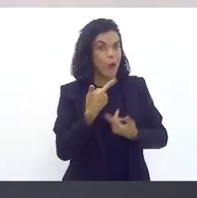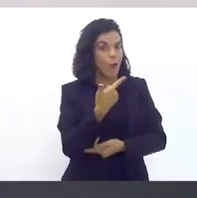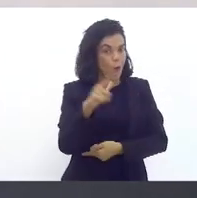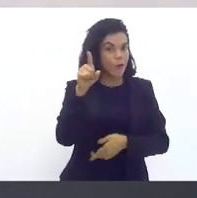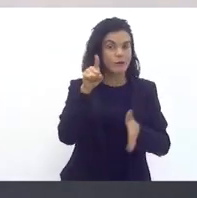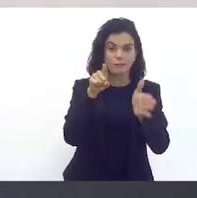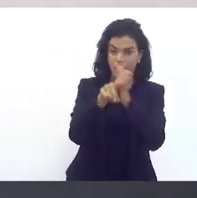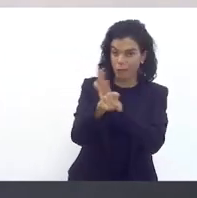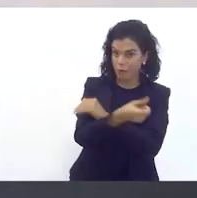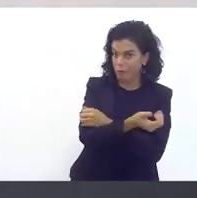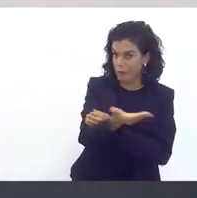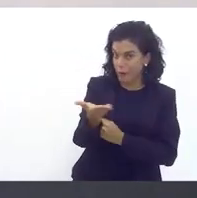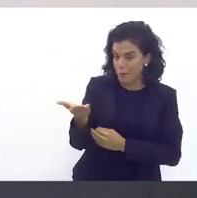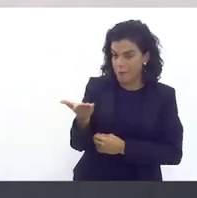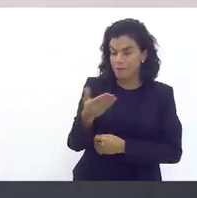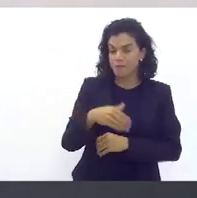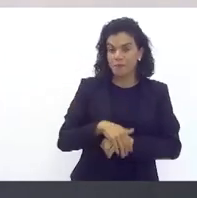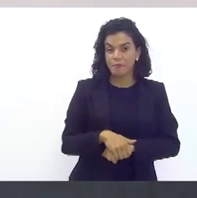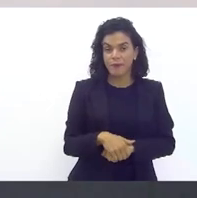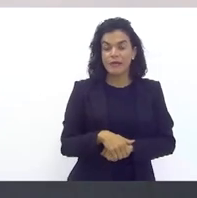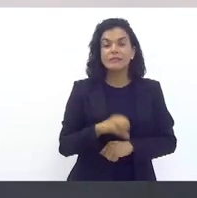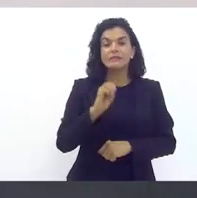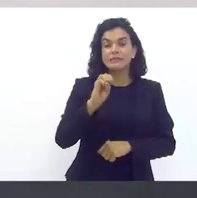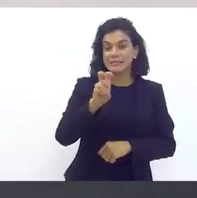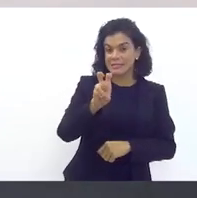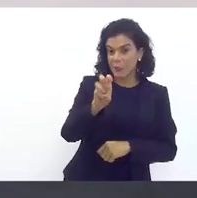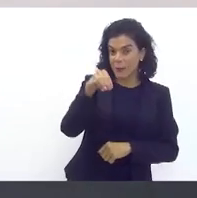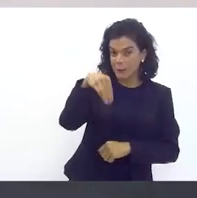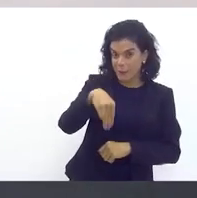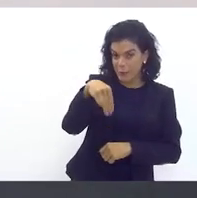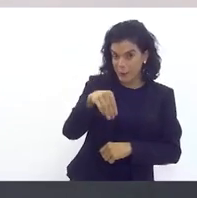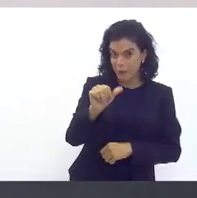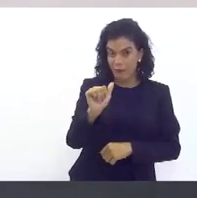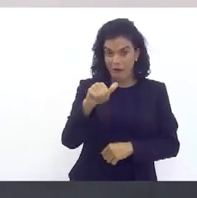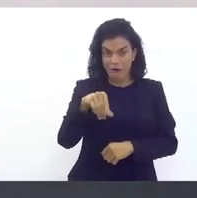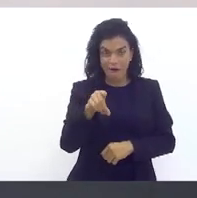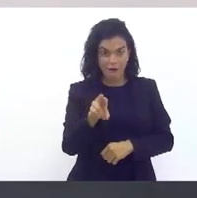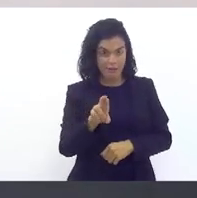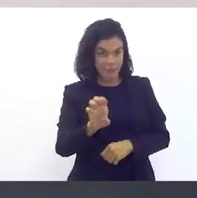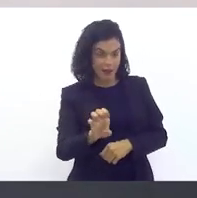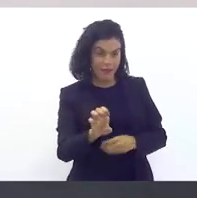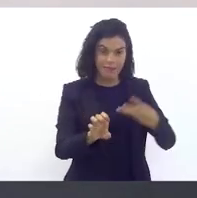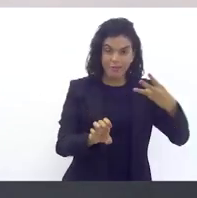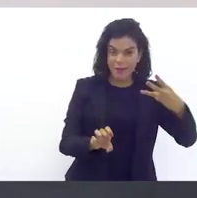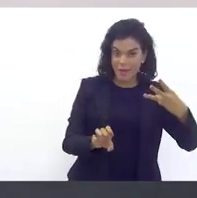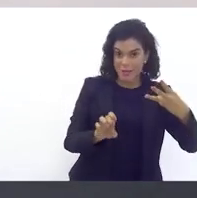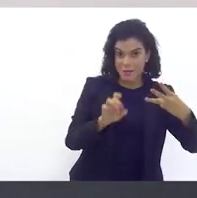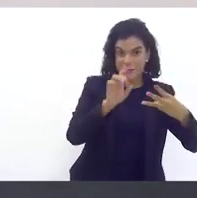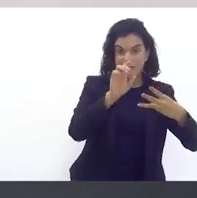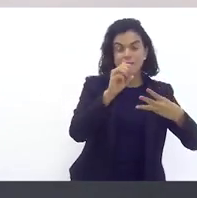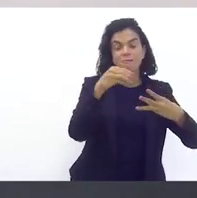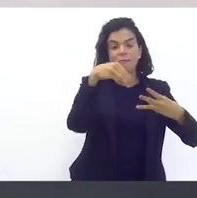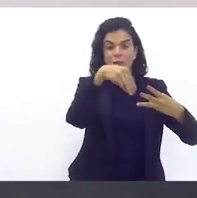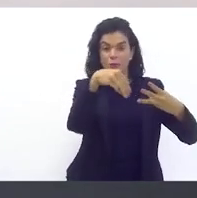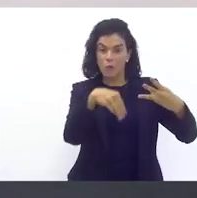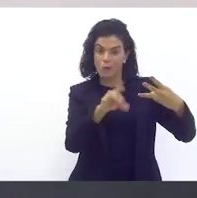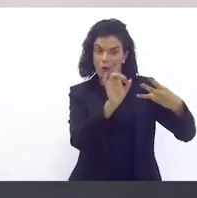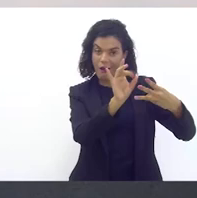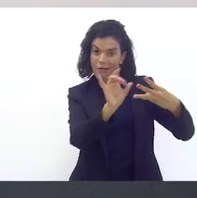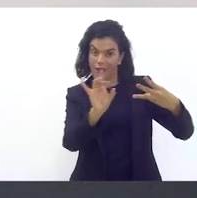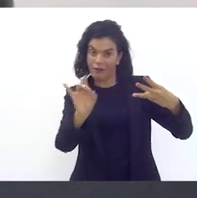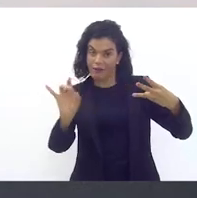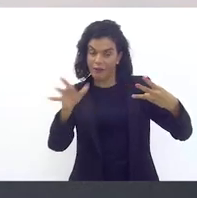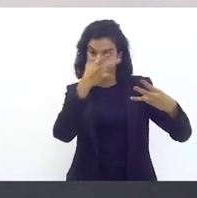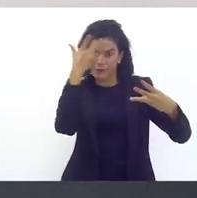questionamento que eu quero deixar aqui para o final. Então, 5 minutos para o André, 3 minutos para cada pessoa, a secretaria